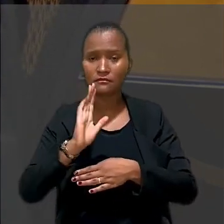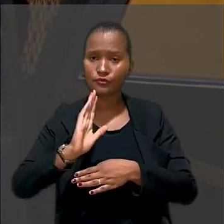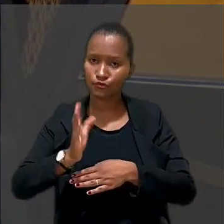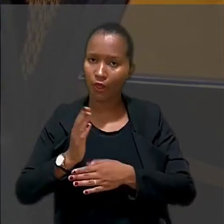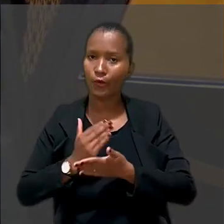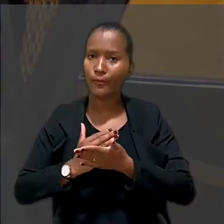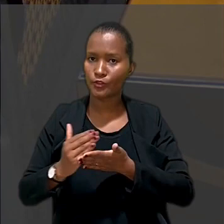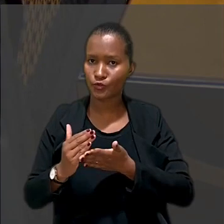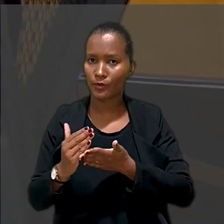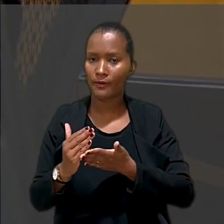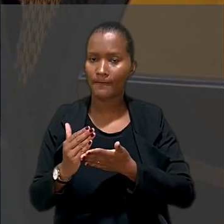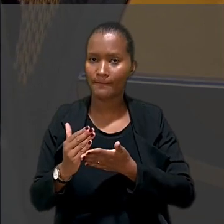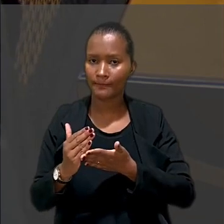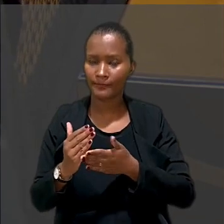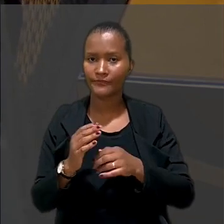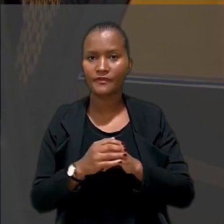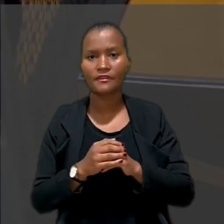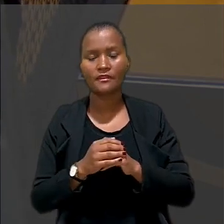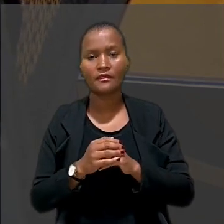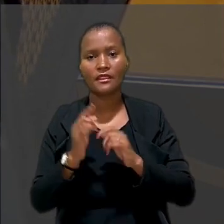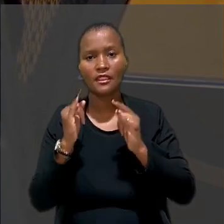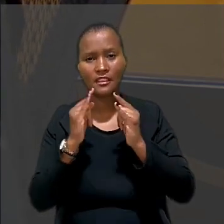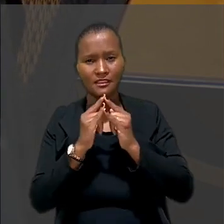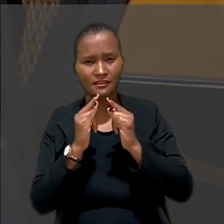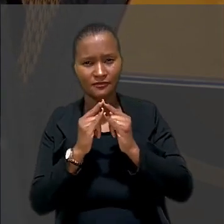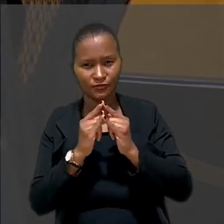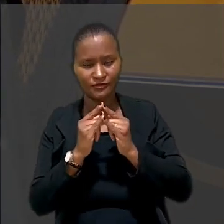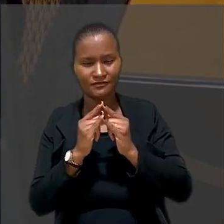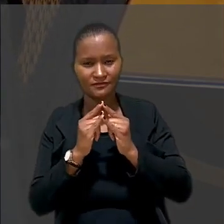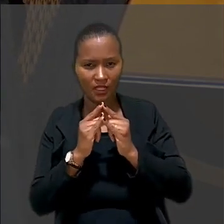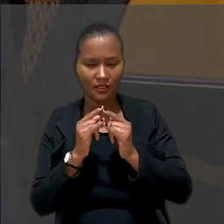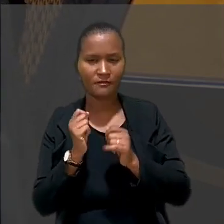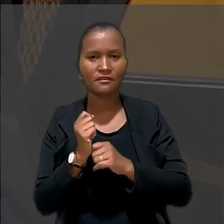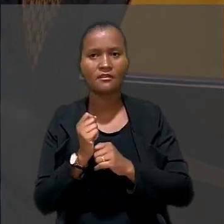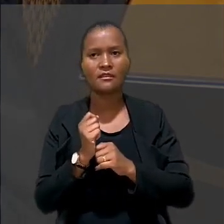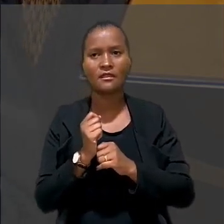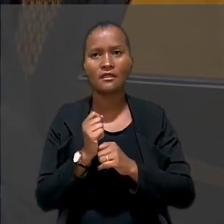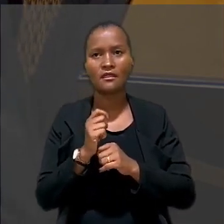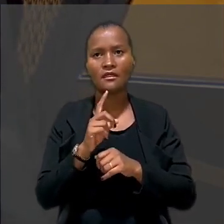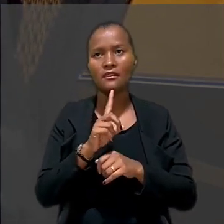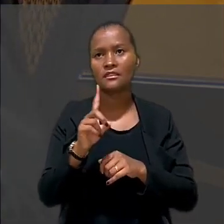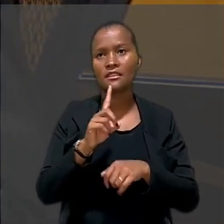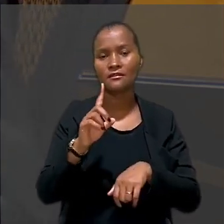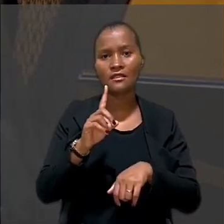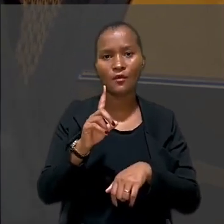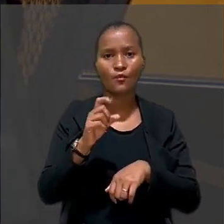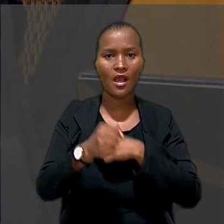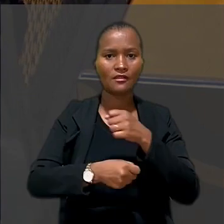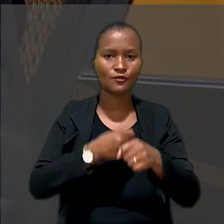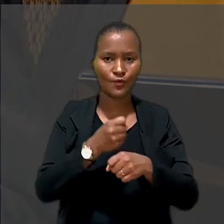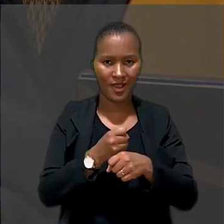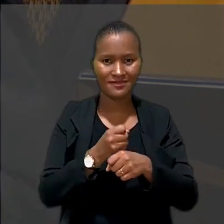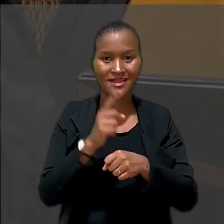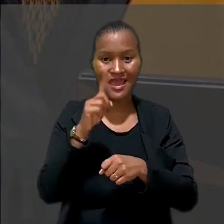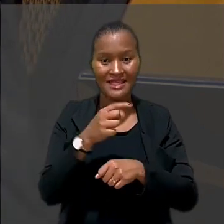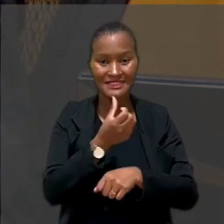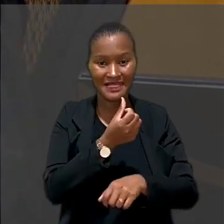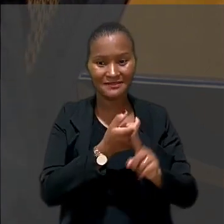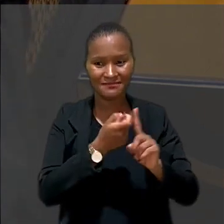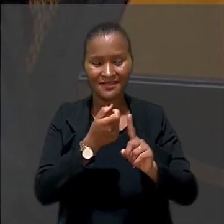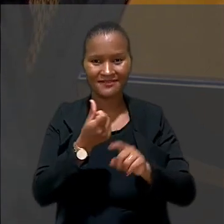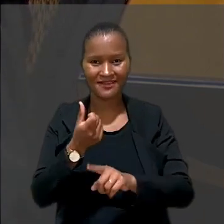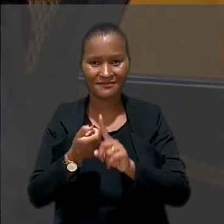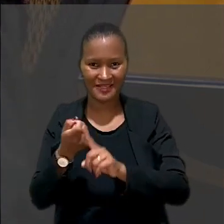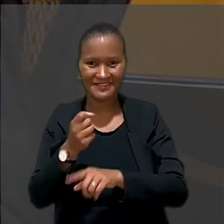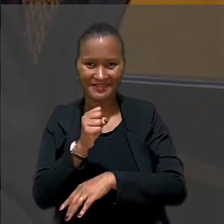semestre letivo já havia se iniciado. As instituições de nível superior, elas não são anuais, elas são semestrais. Então, cada vez que